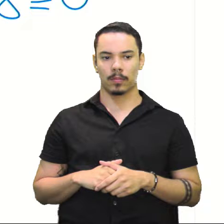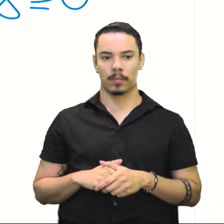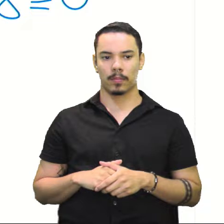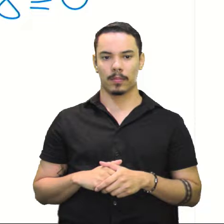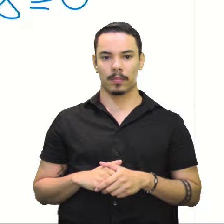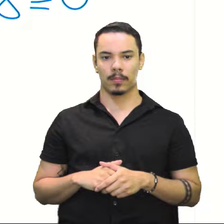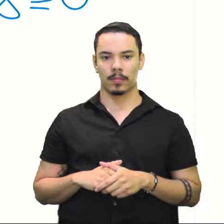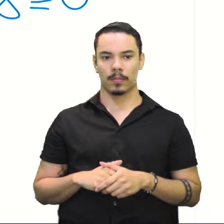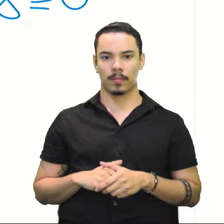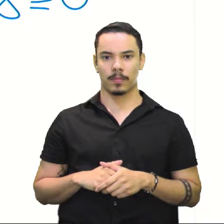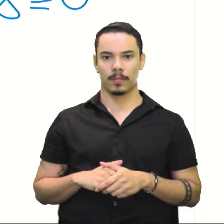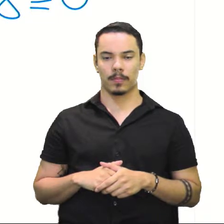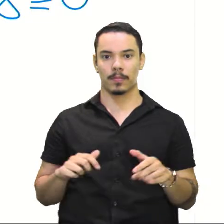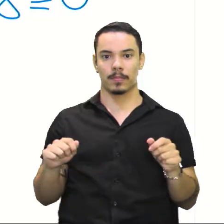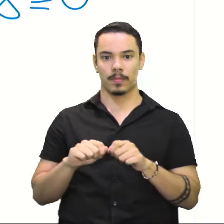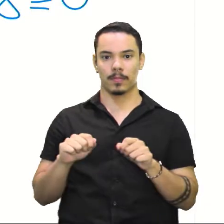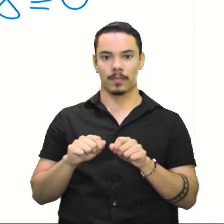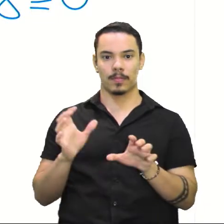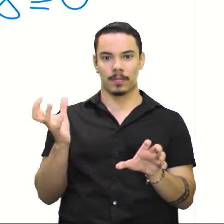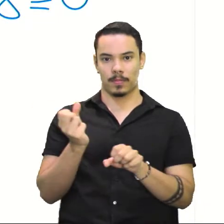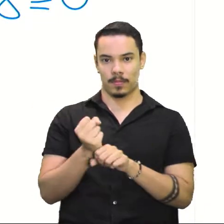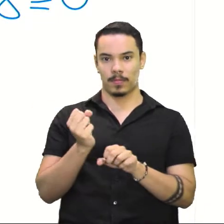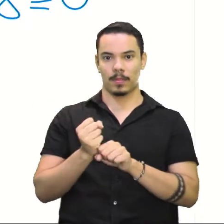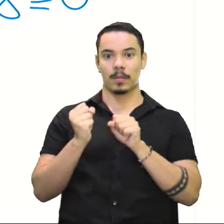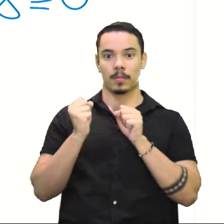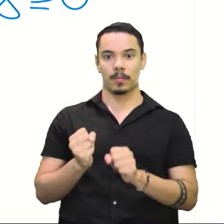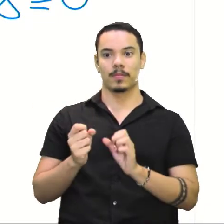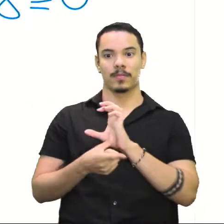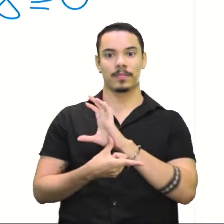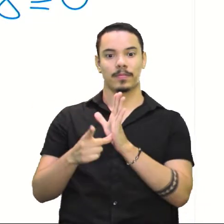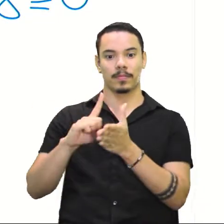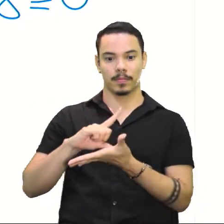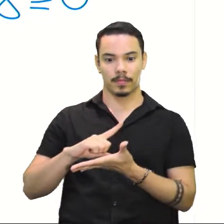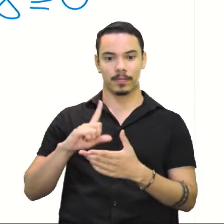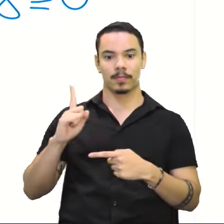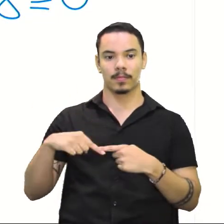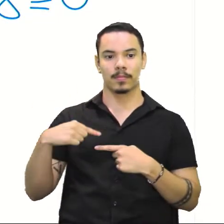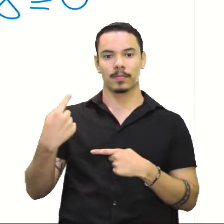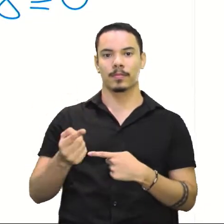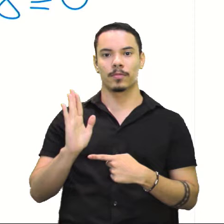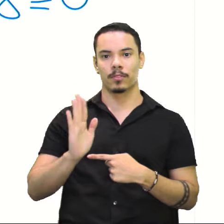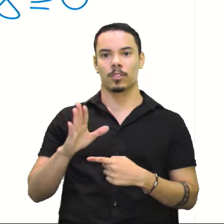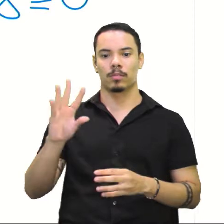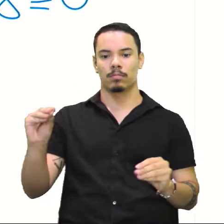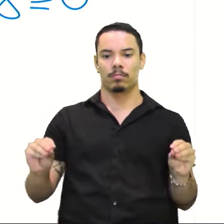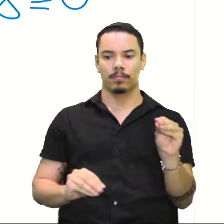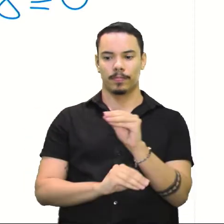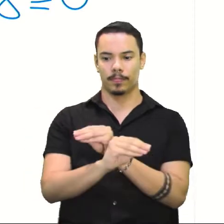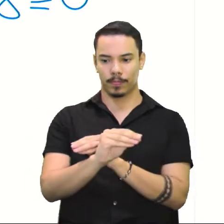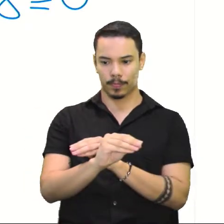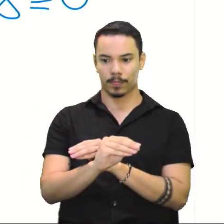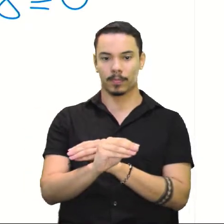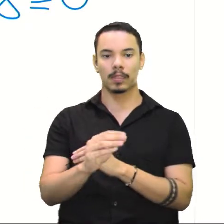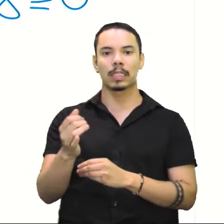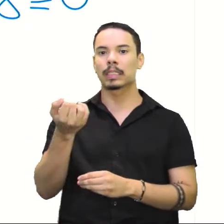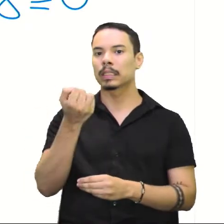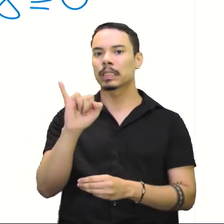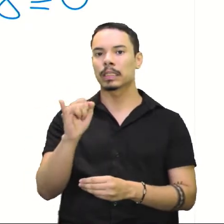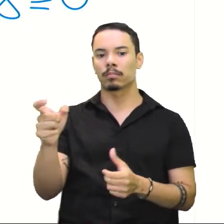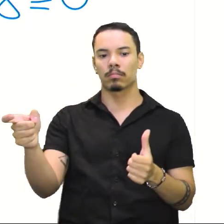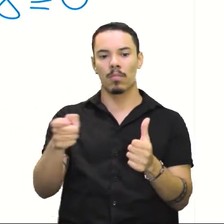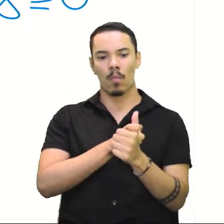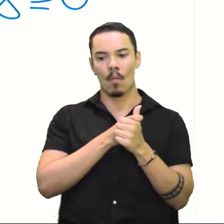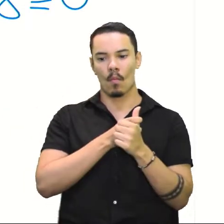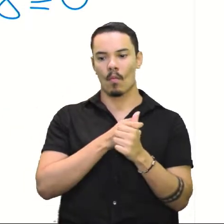O trabalho de fazer os cálculos, a gente pode fazer o cálculo antes, né? Isso. E depois já passa para o outro membro. Vamos lá. Eu tô devendo 27,